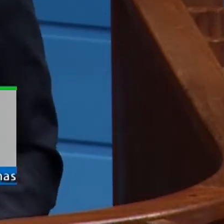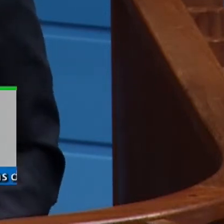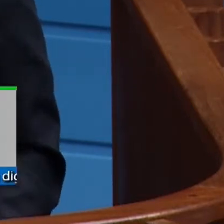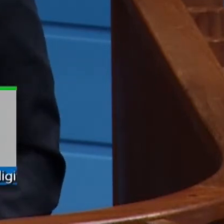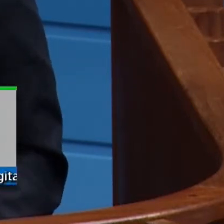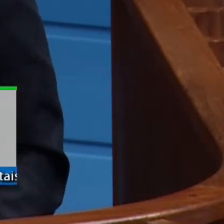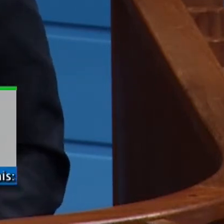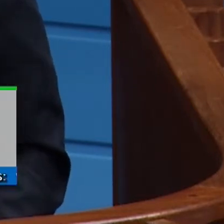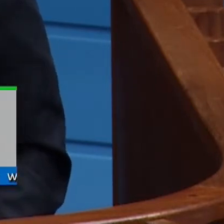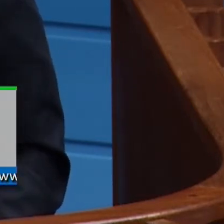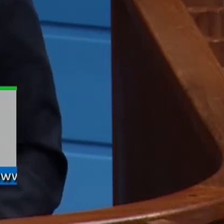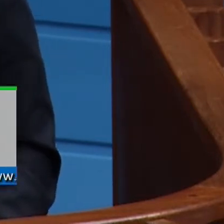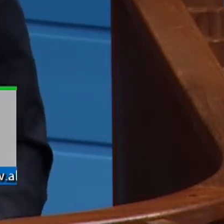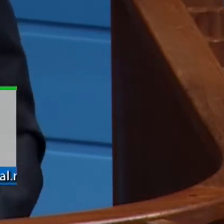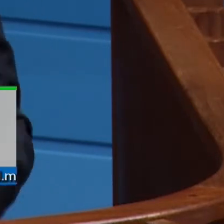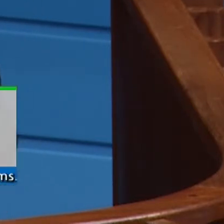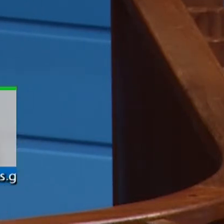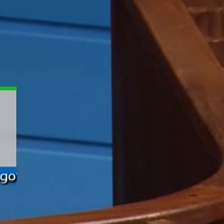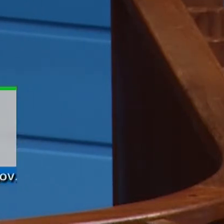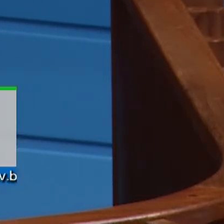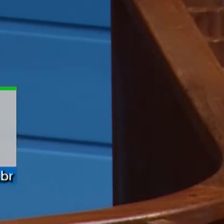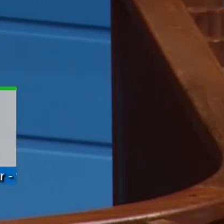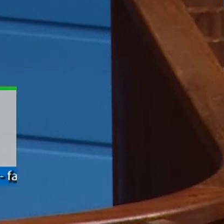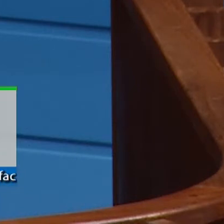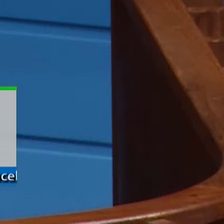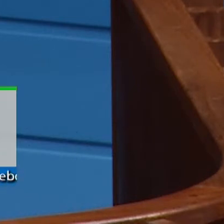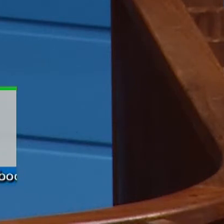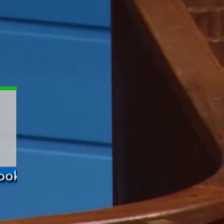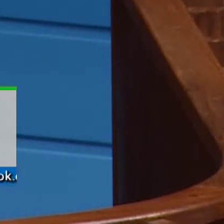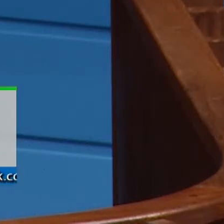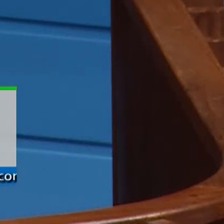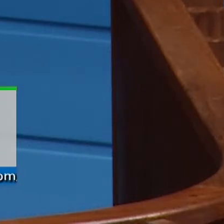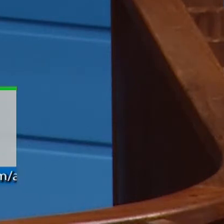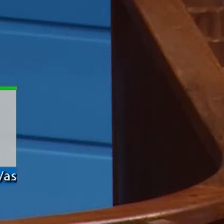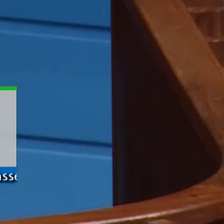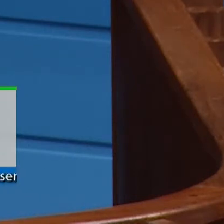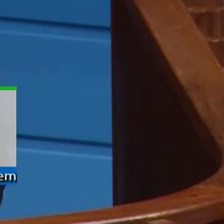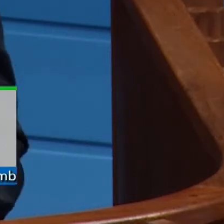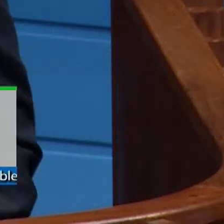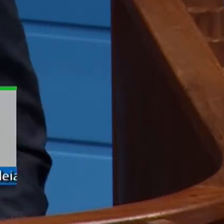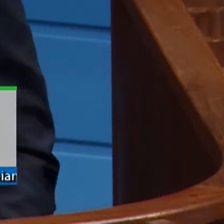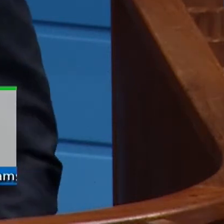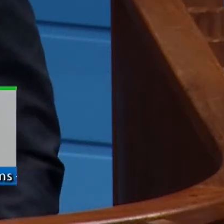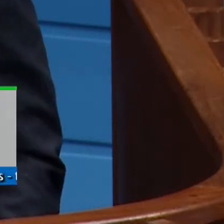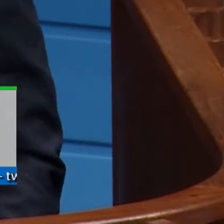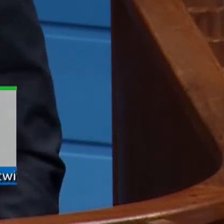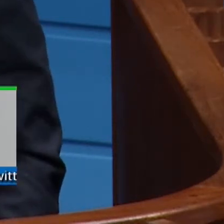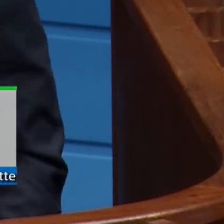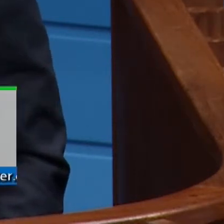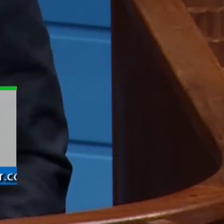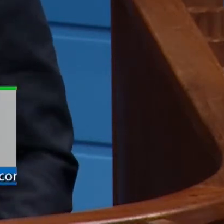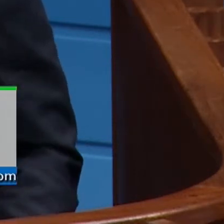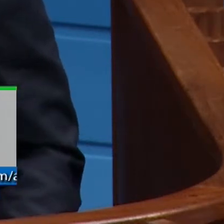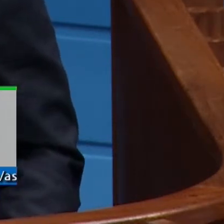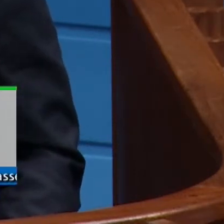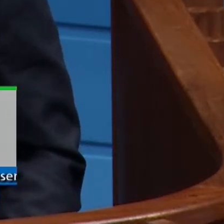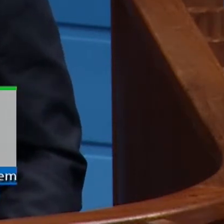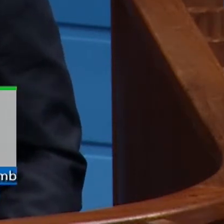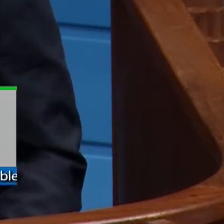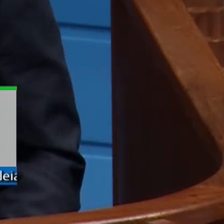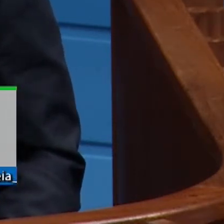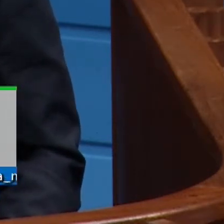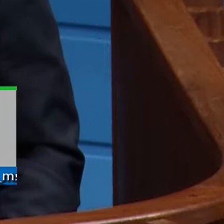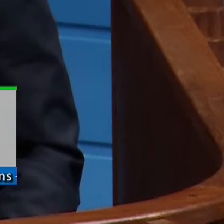sul-mato-grossense sobre a água. Nós teremos aqui na Assembleia Legislativa, e aqueles que quiserem participar, só fazer as